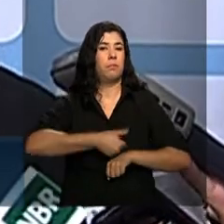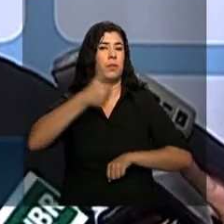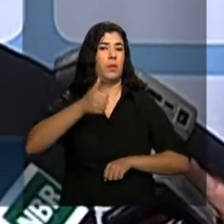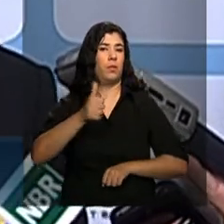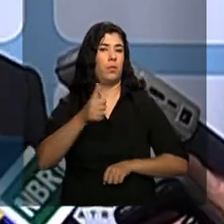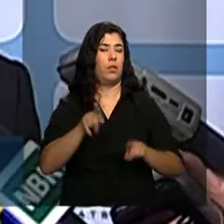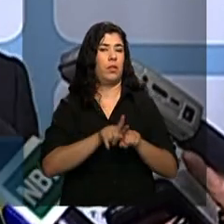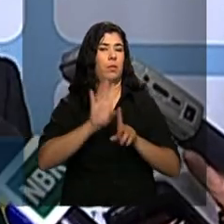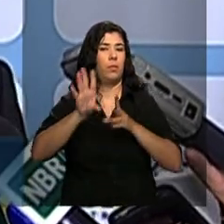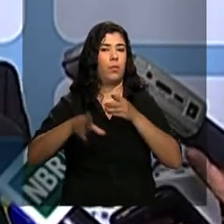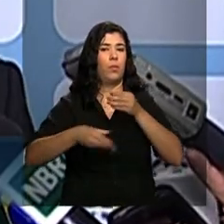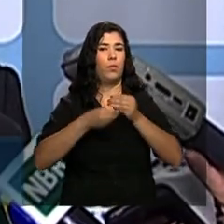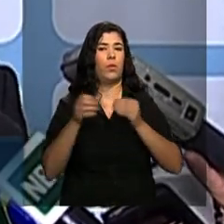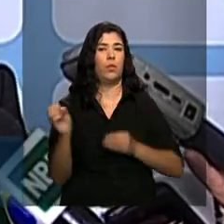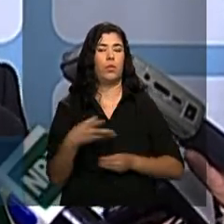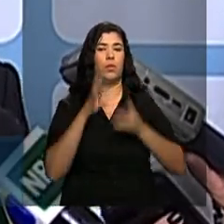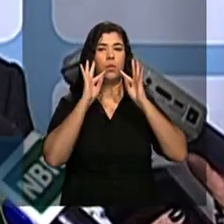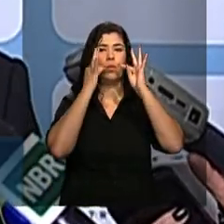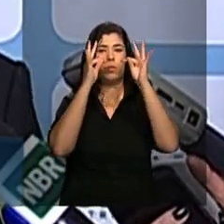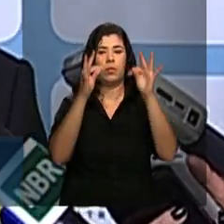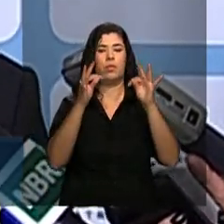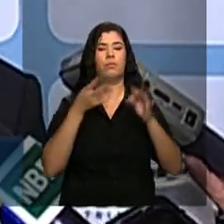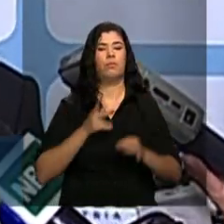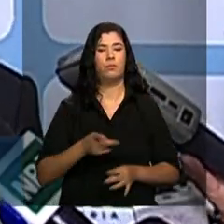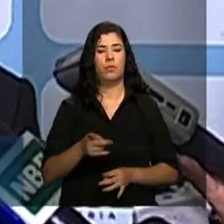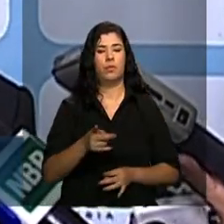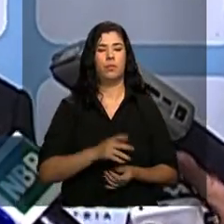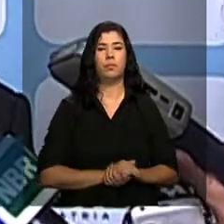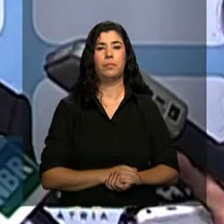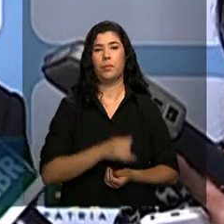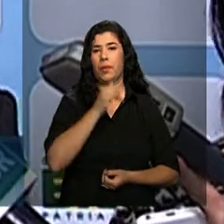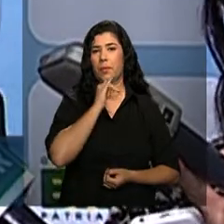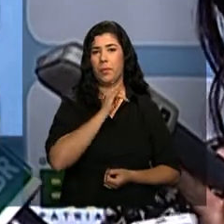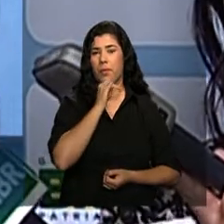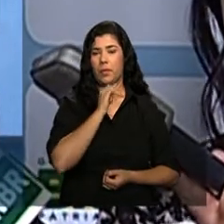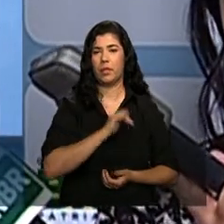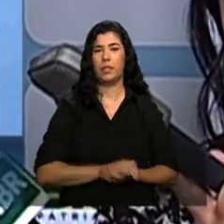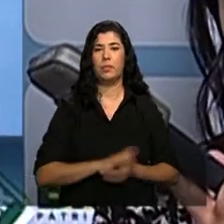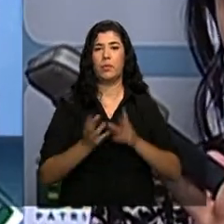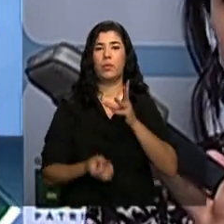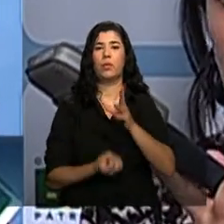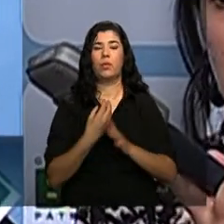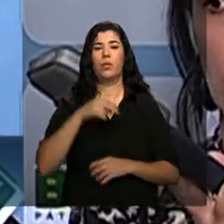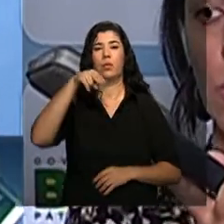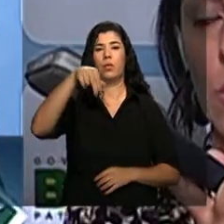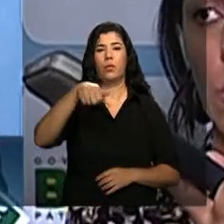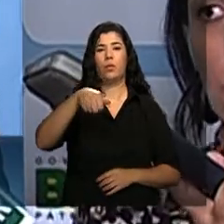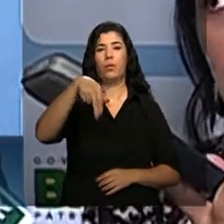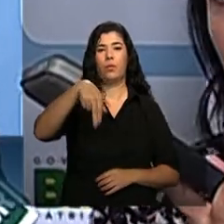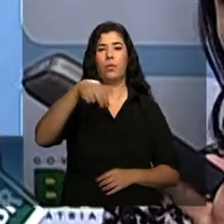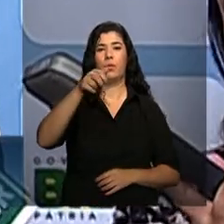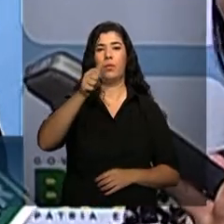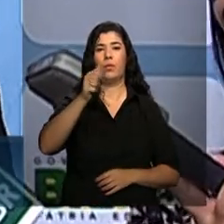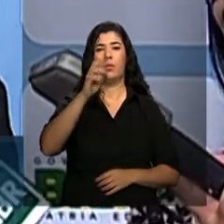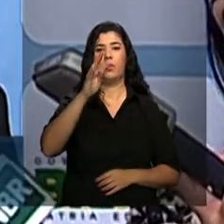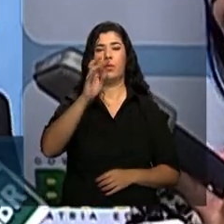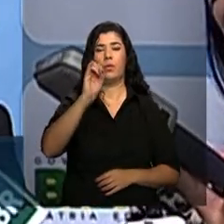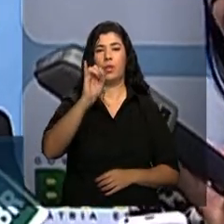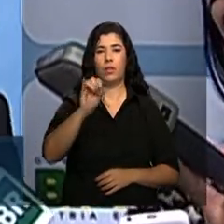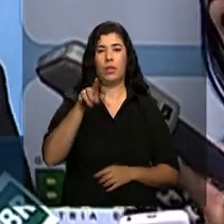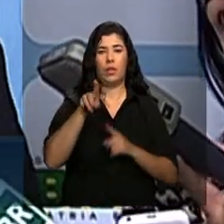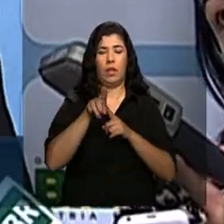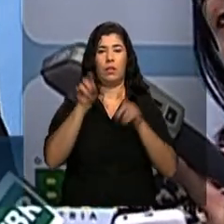e incorporando novas tecnologias, né? Quando a gente, por exemplo, incorporou o NAT, nós diminuímos a janela imunológica,